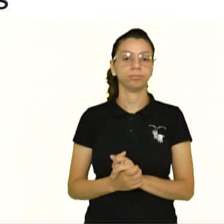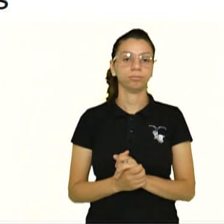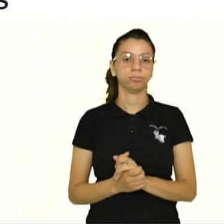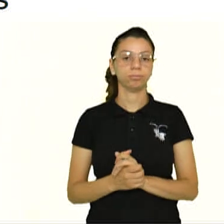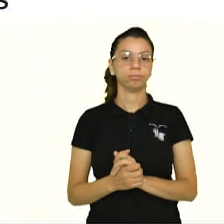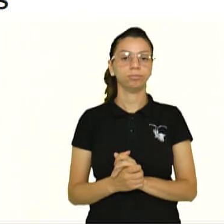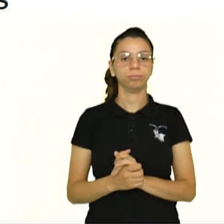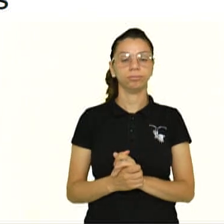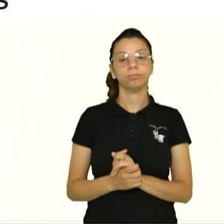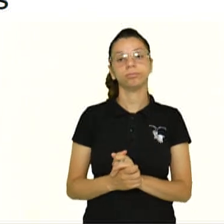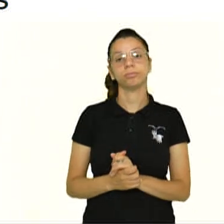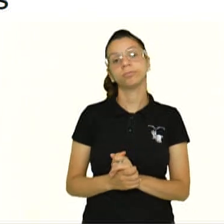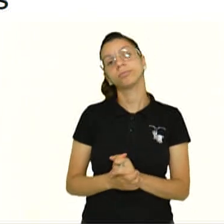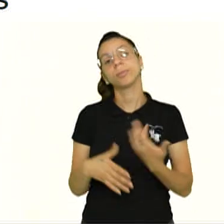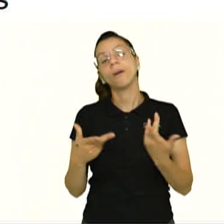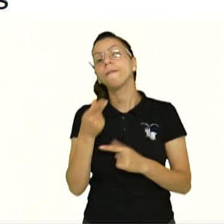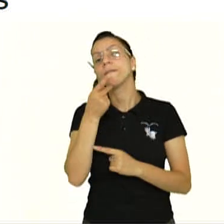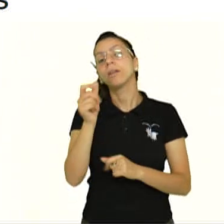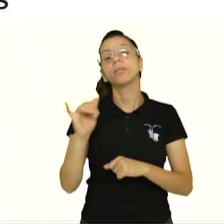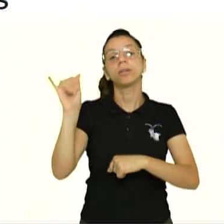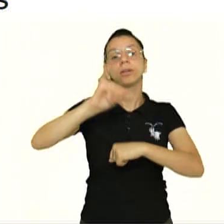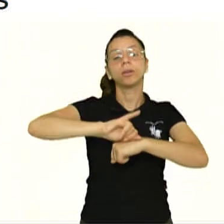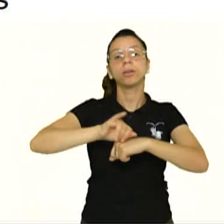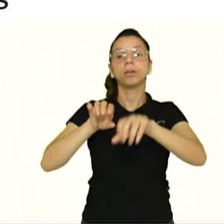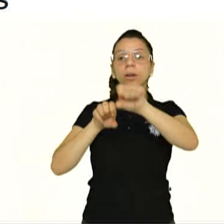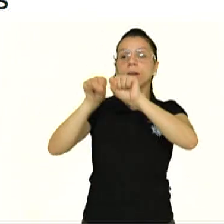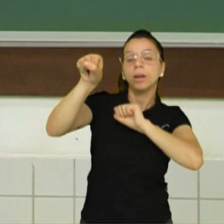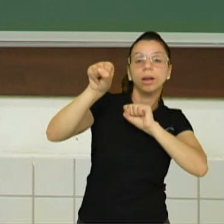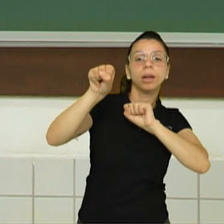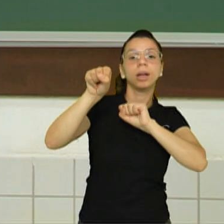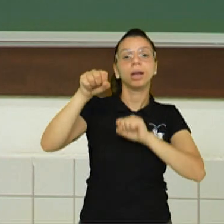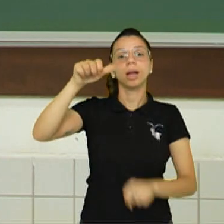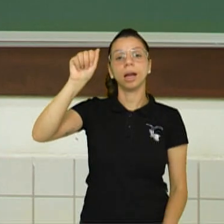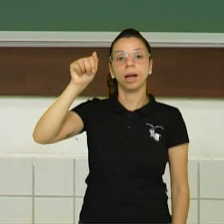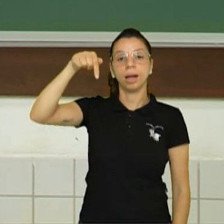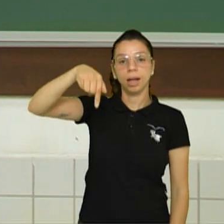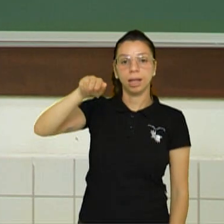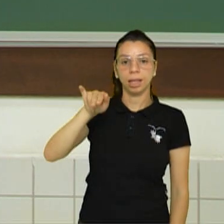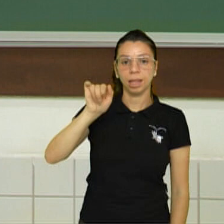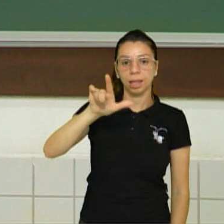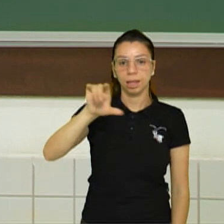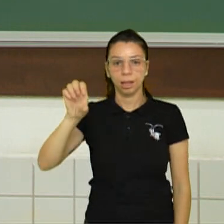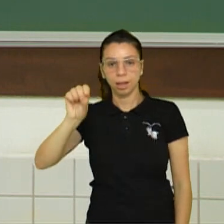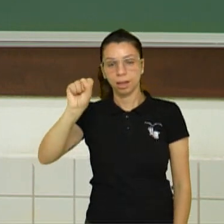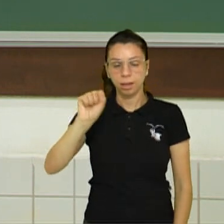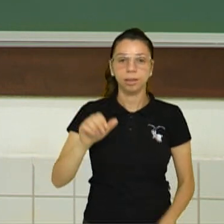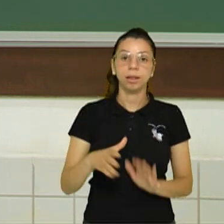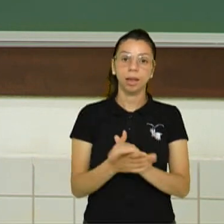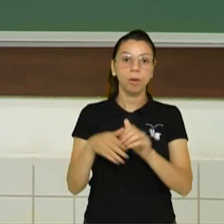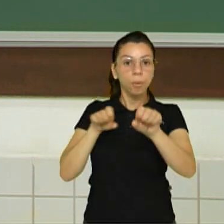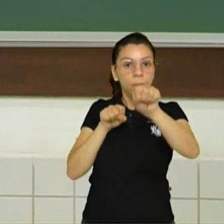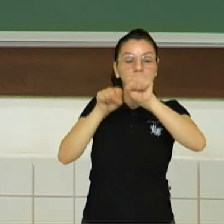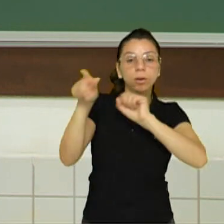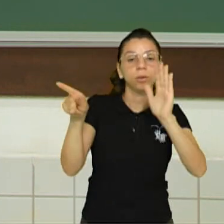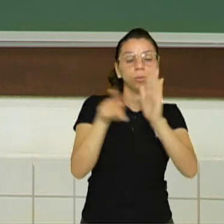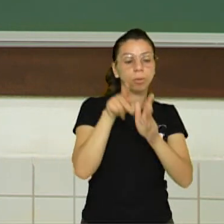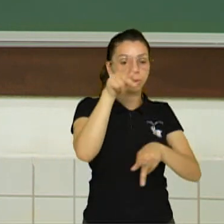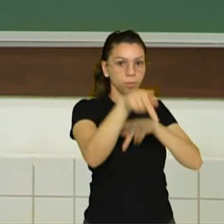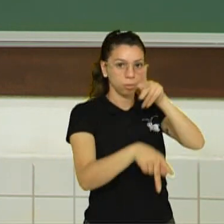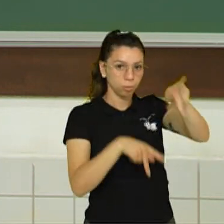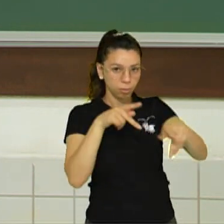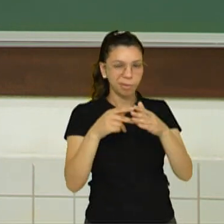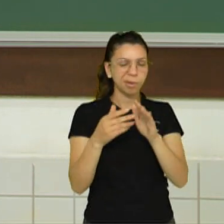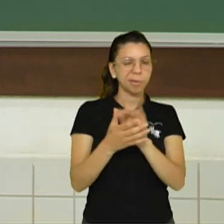aqui do grande personagem central, o herói Aquiles, herói do povo grego. Perceberam aqui a semelhança entre o